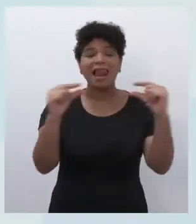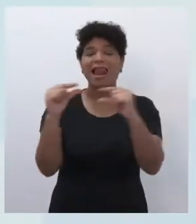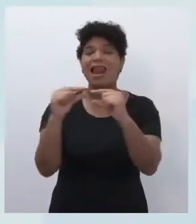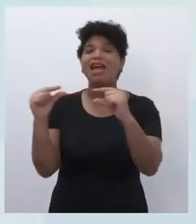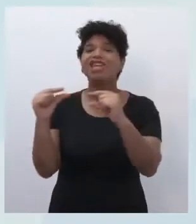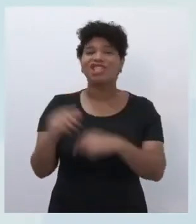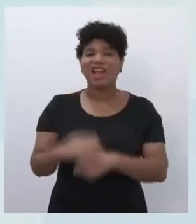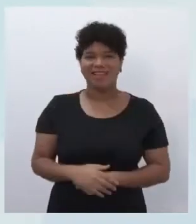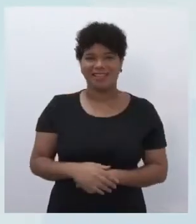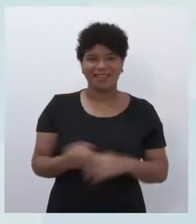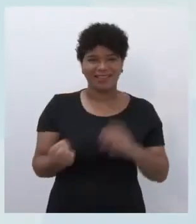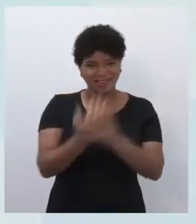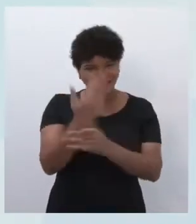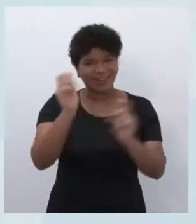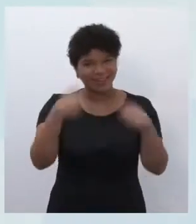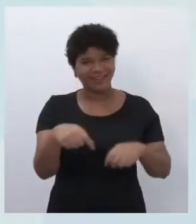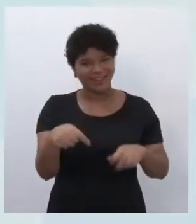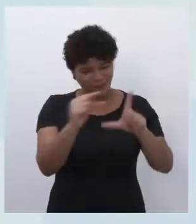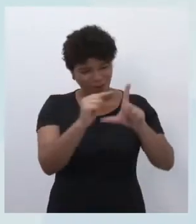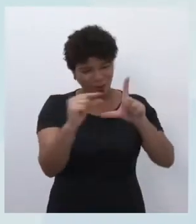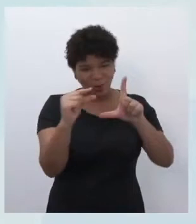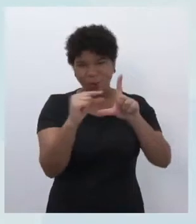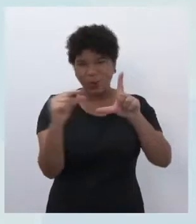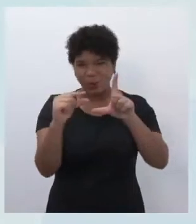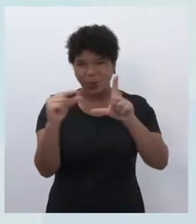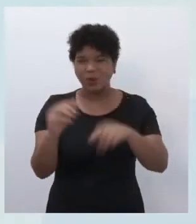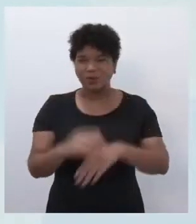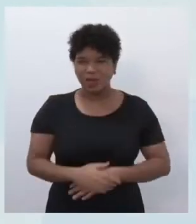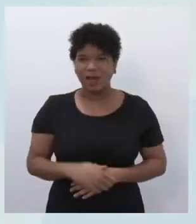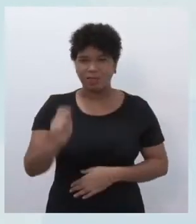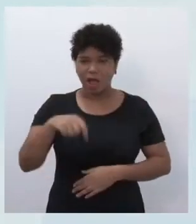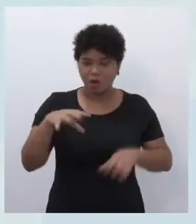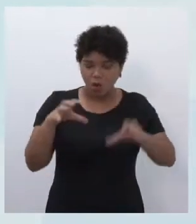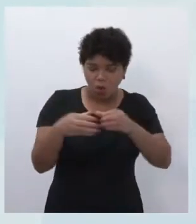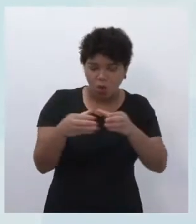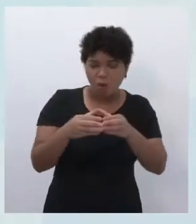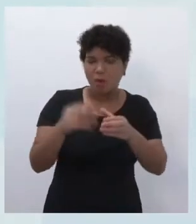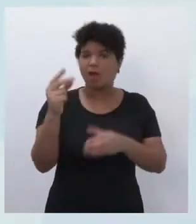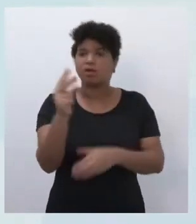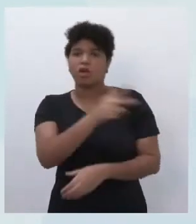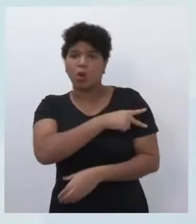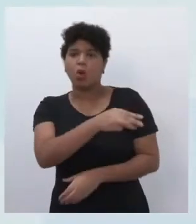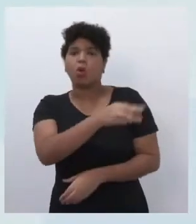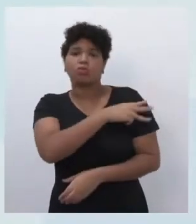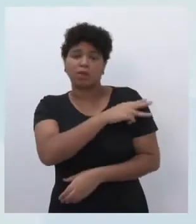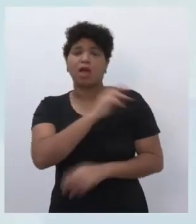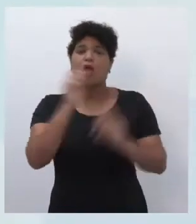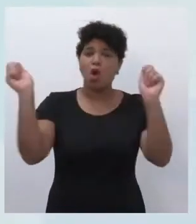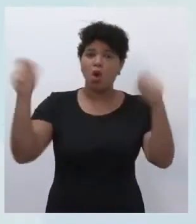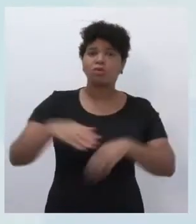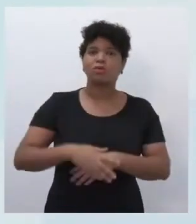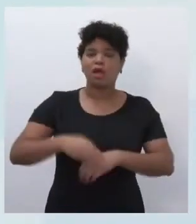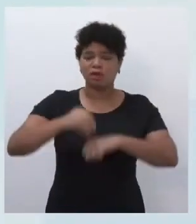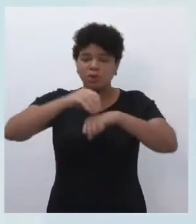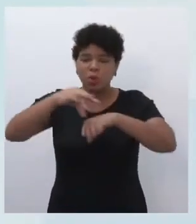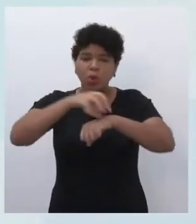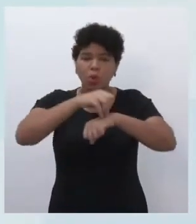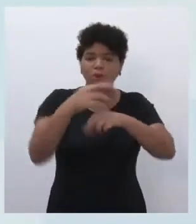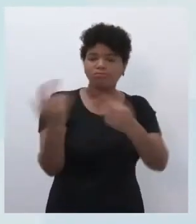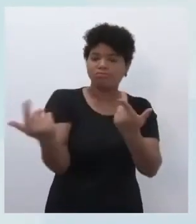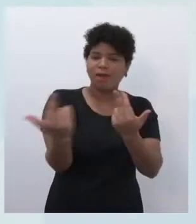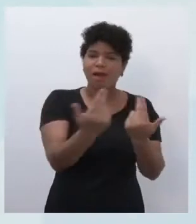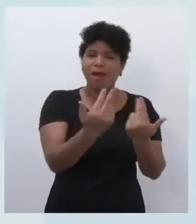informações retiradas do infográfico, com a turma do segundo e terceiro ano. A mesma sugestão. Porque a